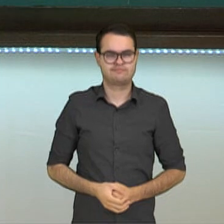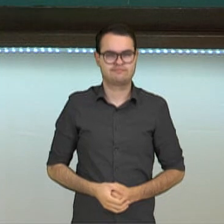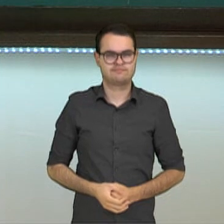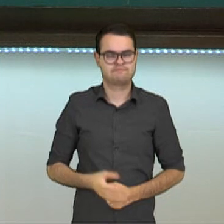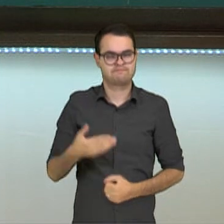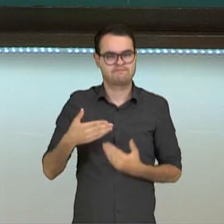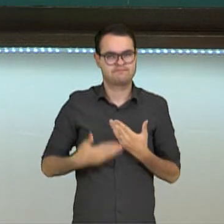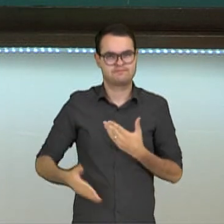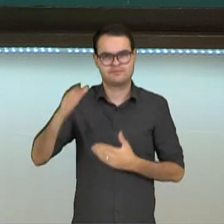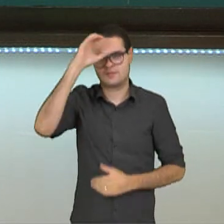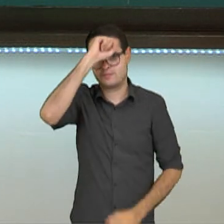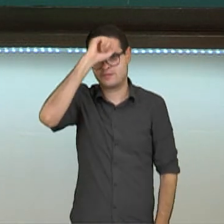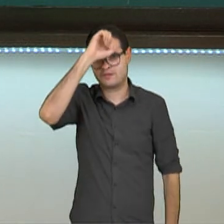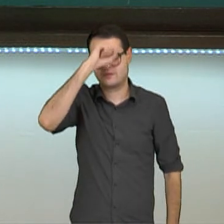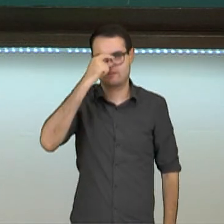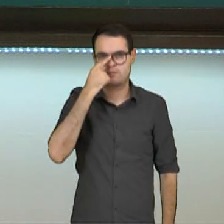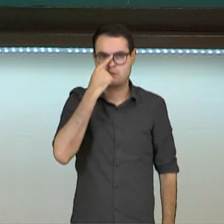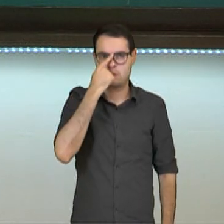Vamos aprender, galera.